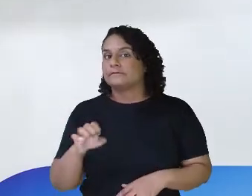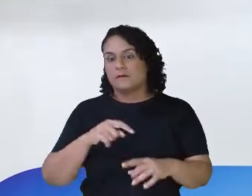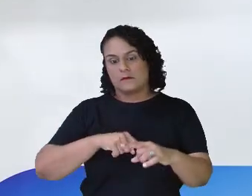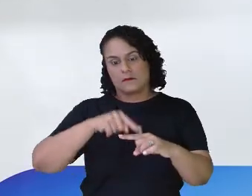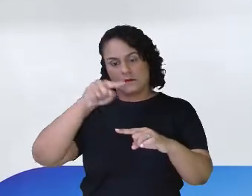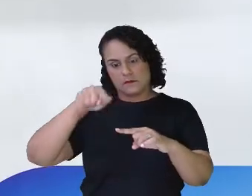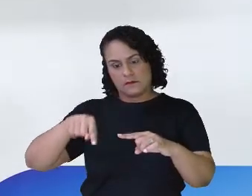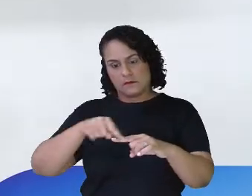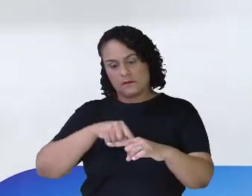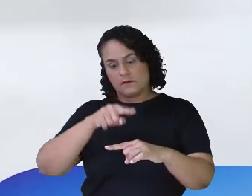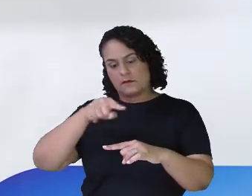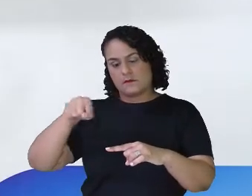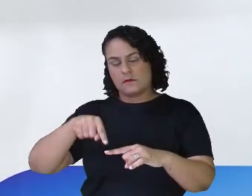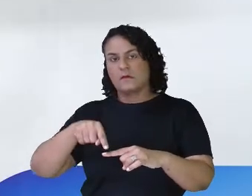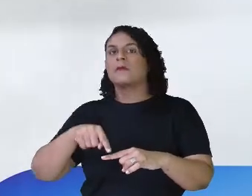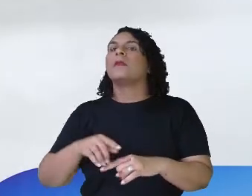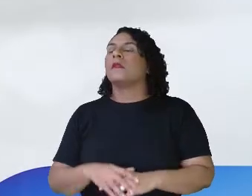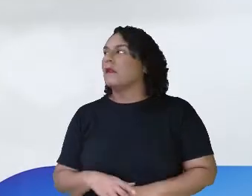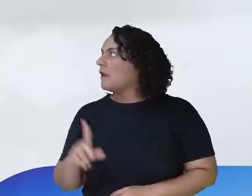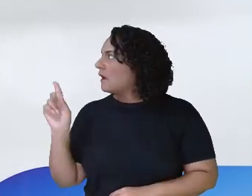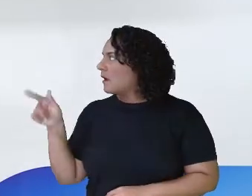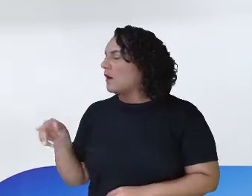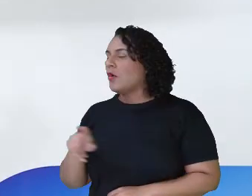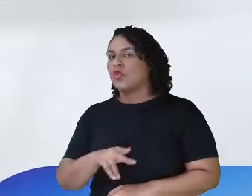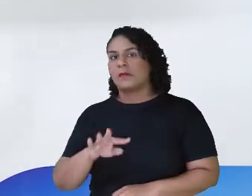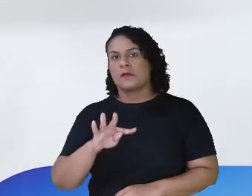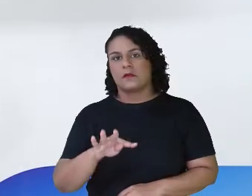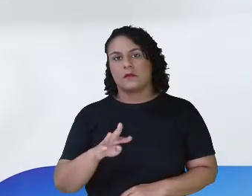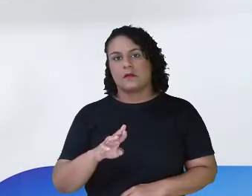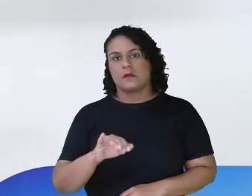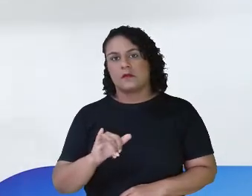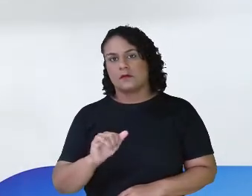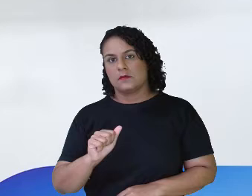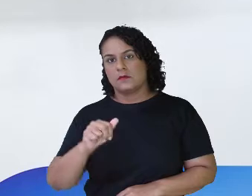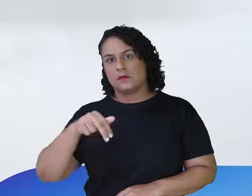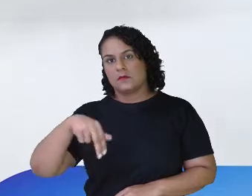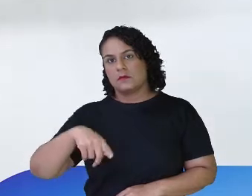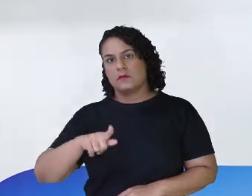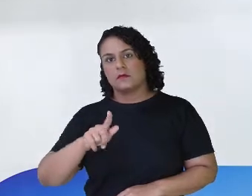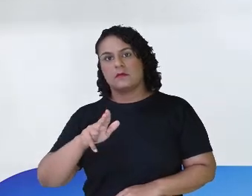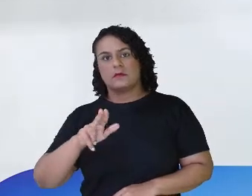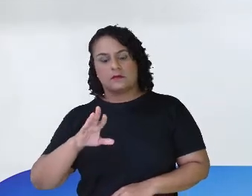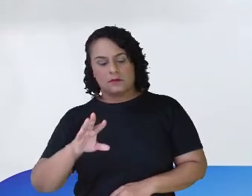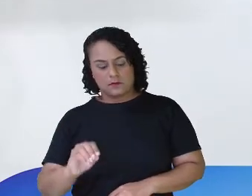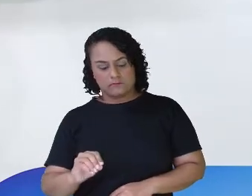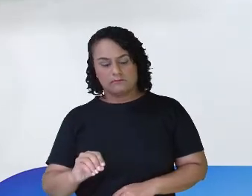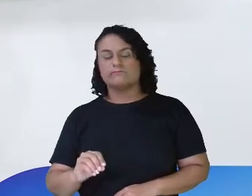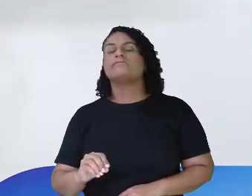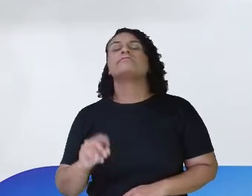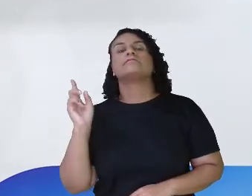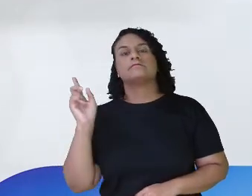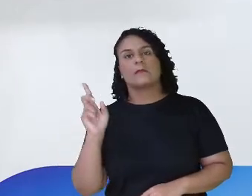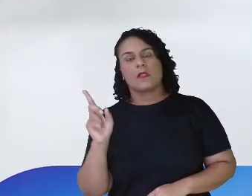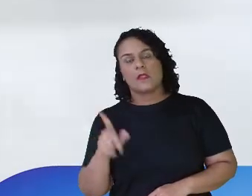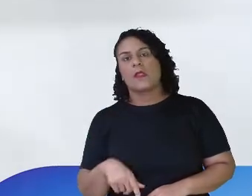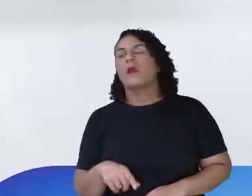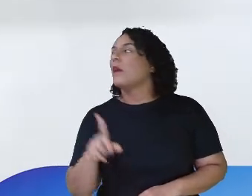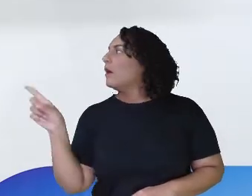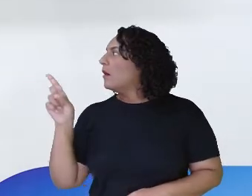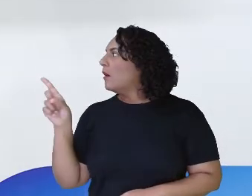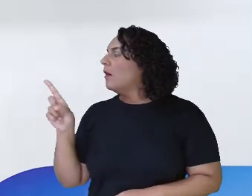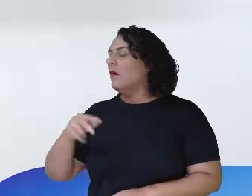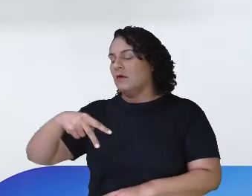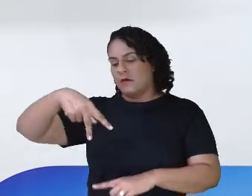contorno dele, que a gente chama de triângulo, né? Mas isso, na verdade, é um sinalizador. Esse triângulo,